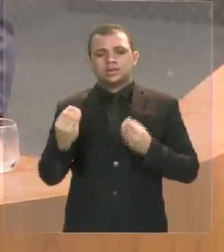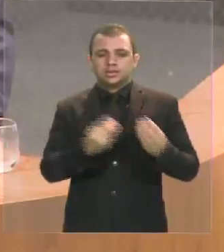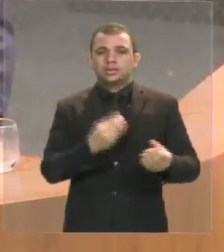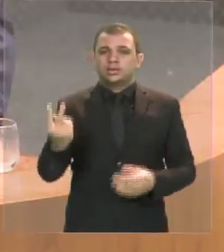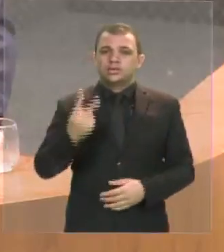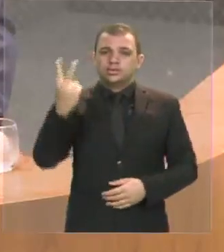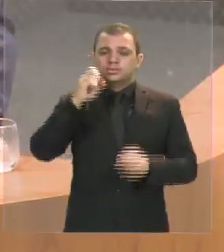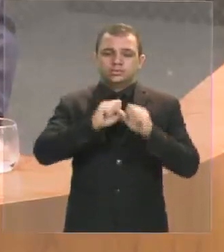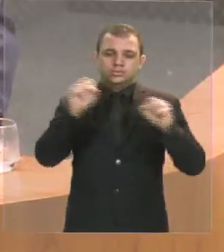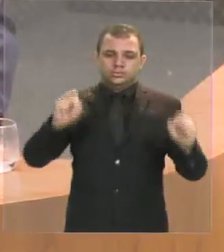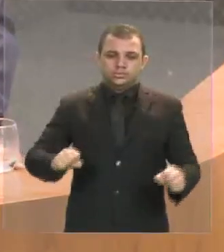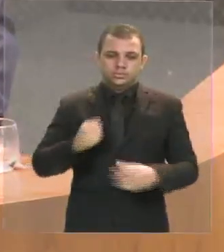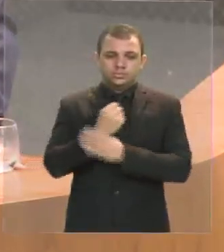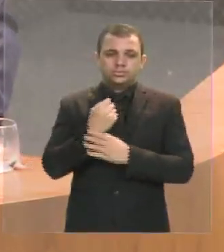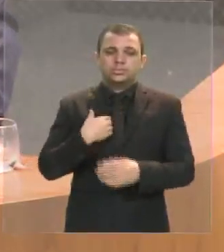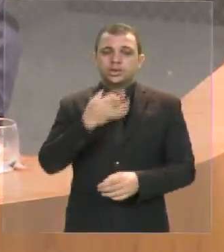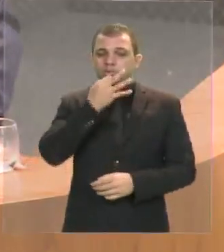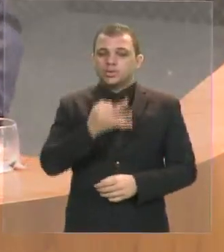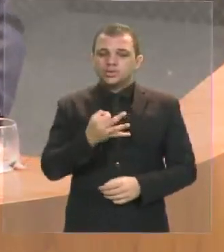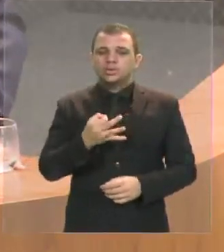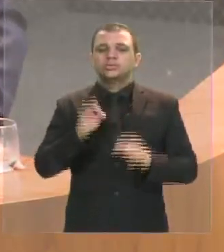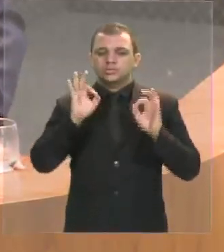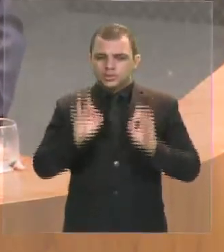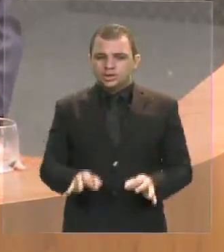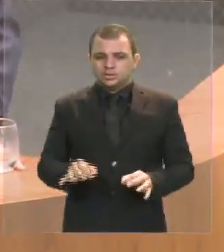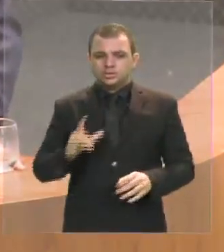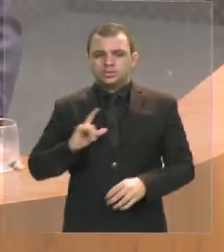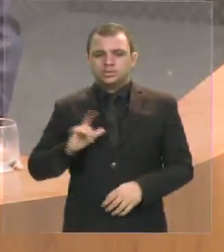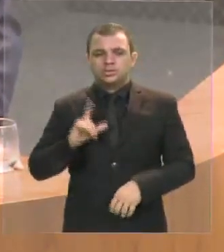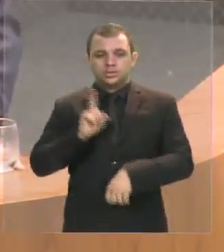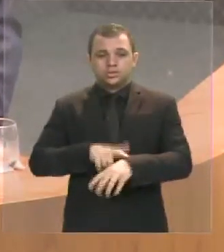de segurança, tenho certeza que, no momento que